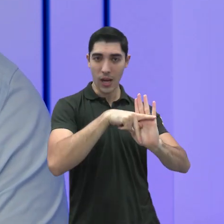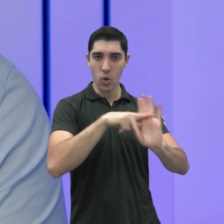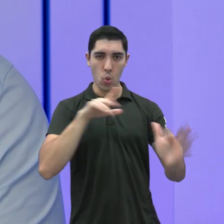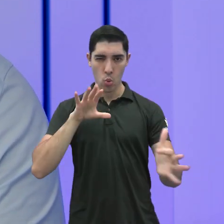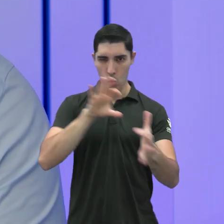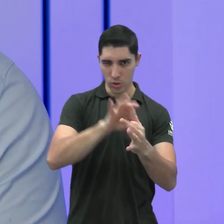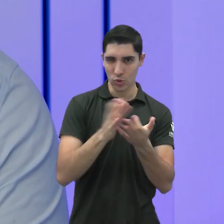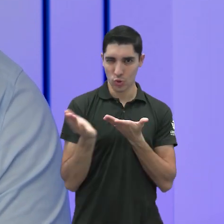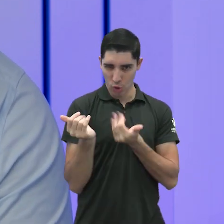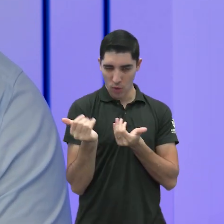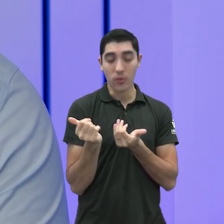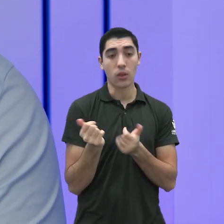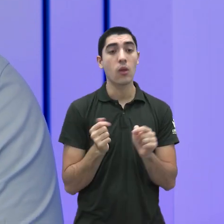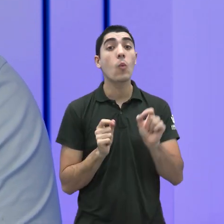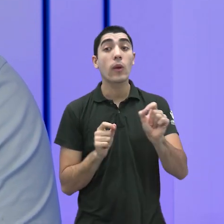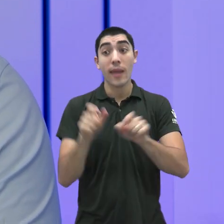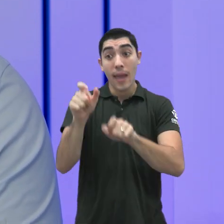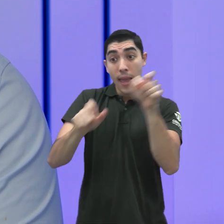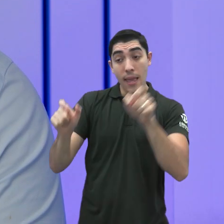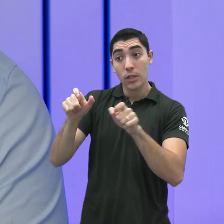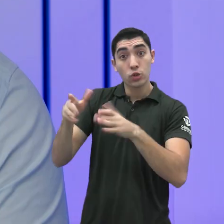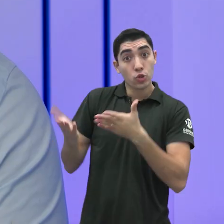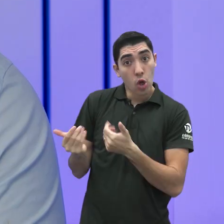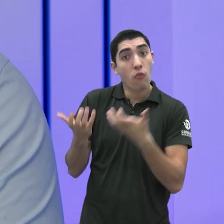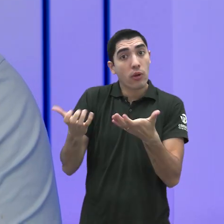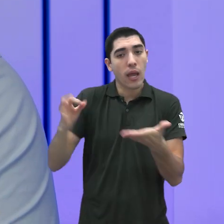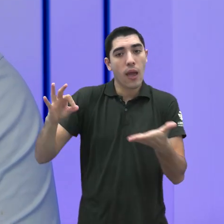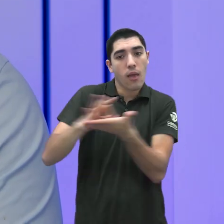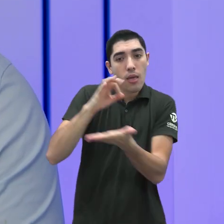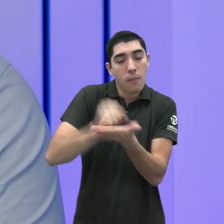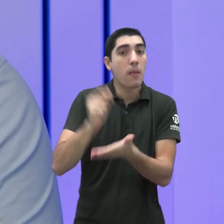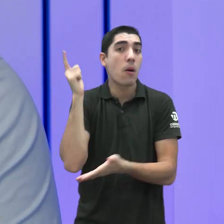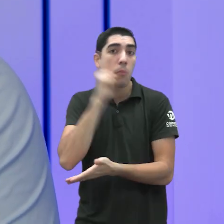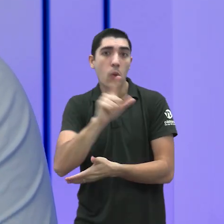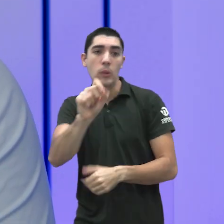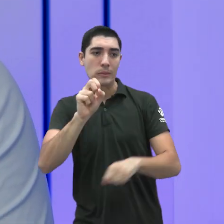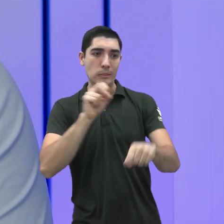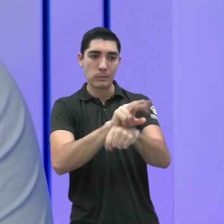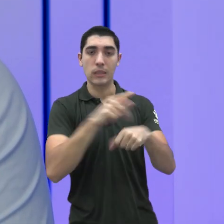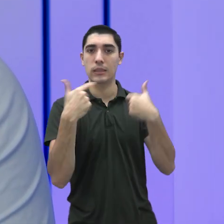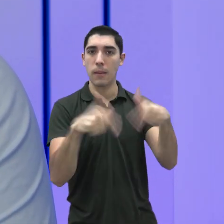ter uma vaga de estágio, a primeira oportunidade de emprego, formação.